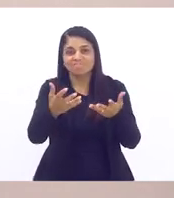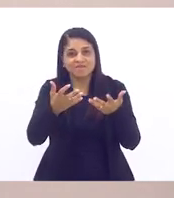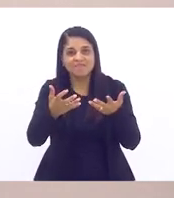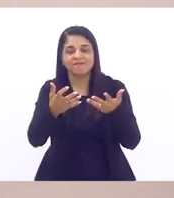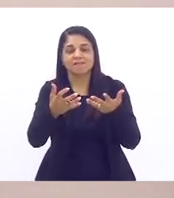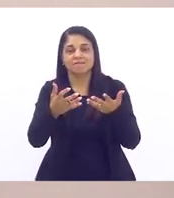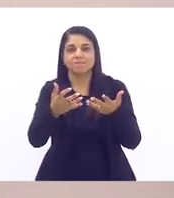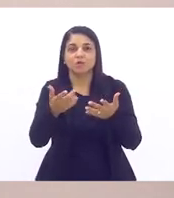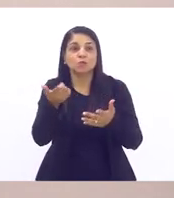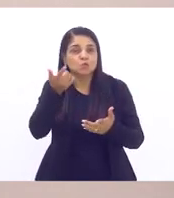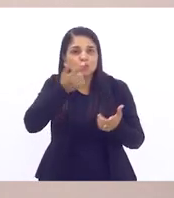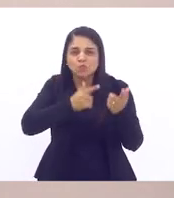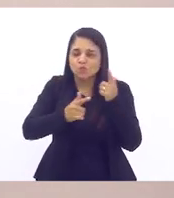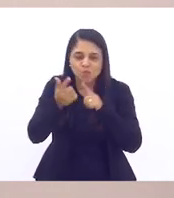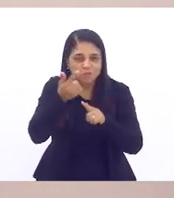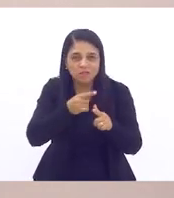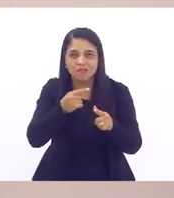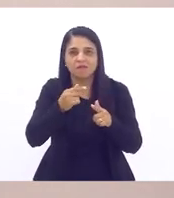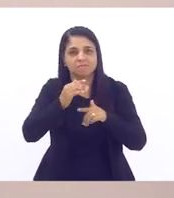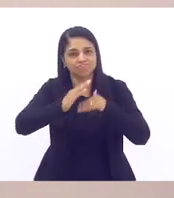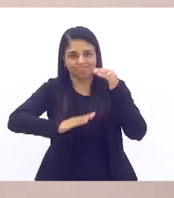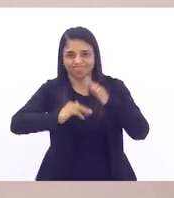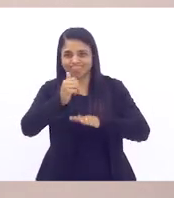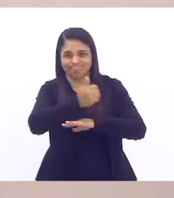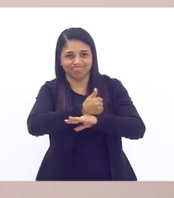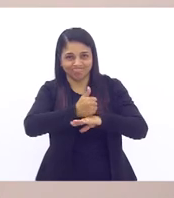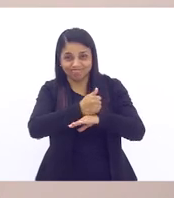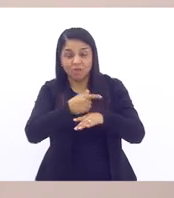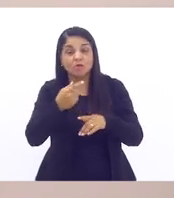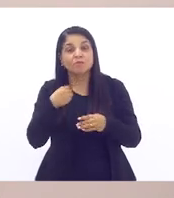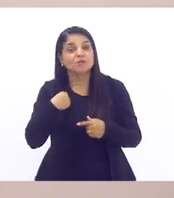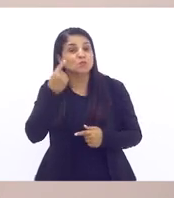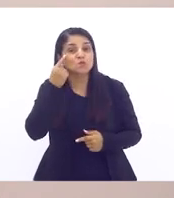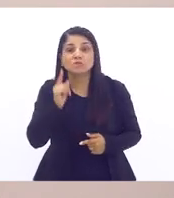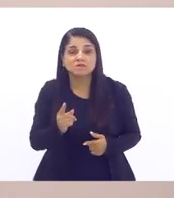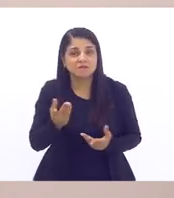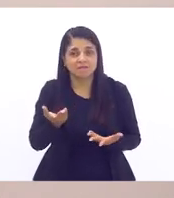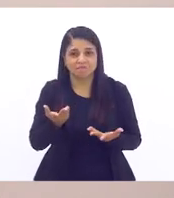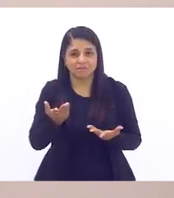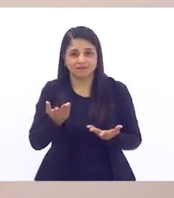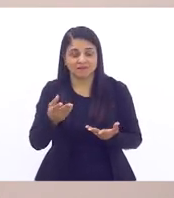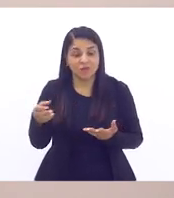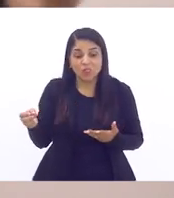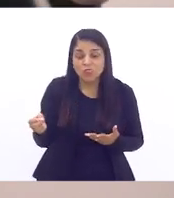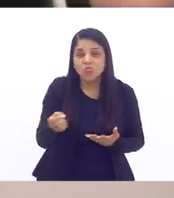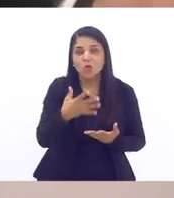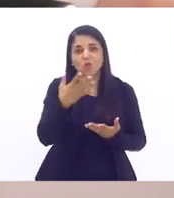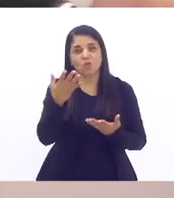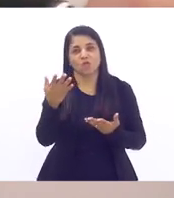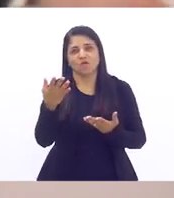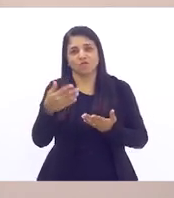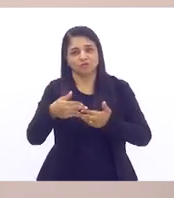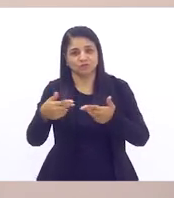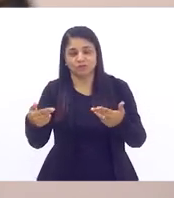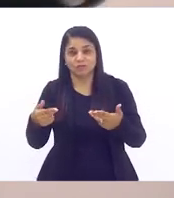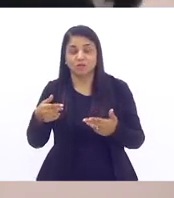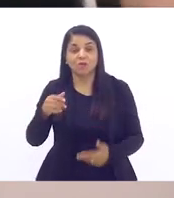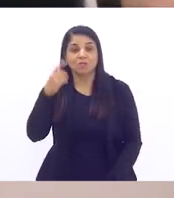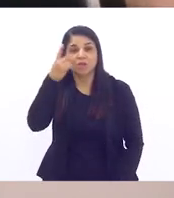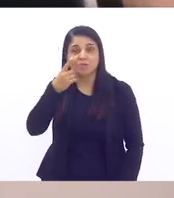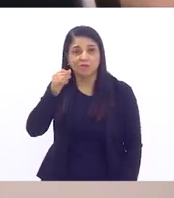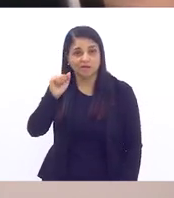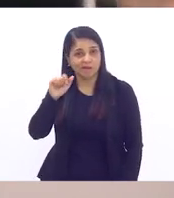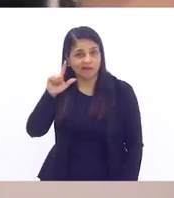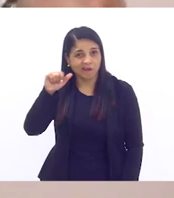não conseguem exercer melhor a sua função porque não sabem é muito novo para muita gente o deputado Alan falou ele